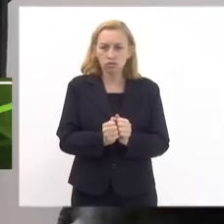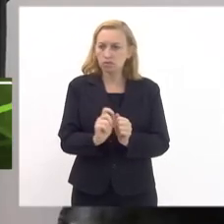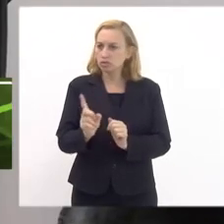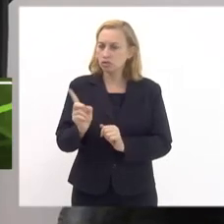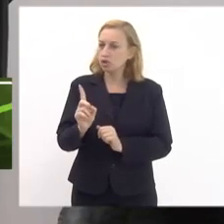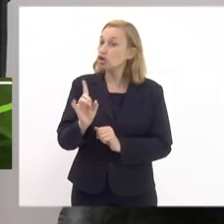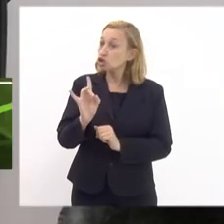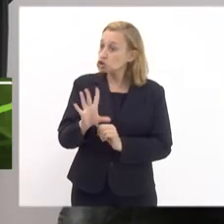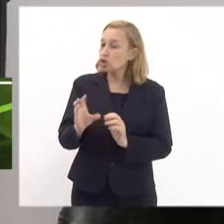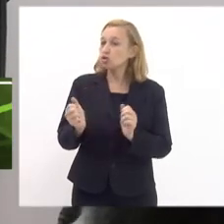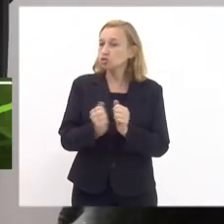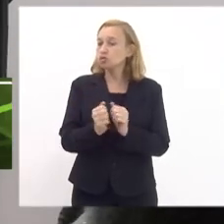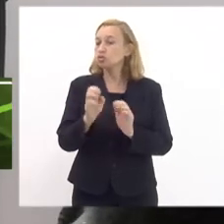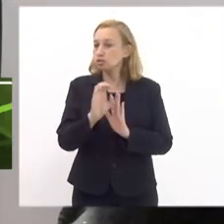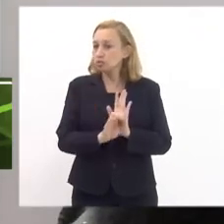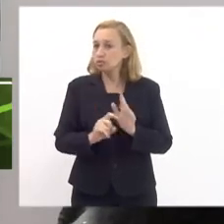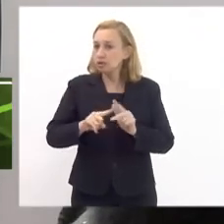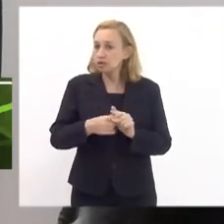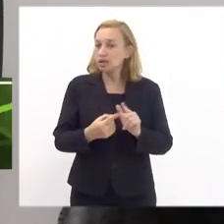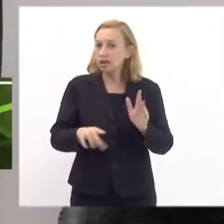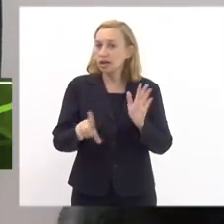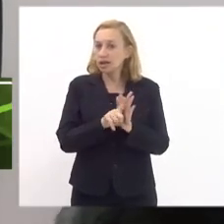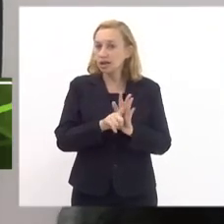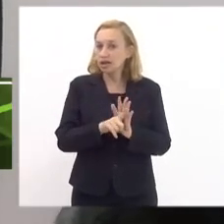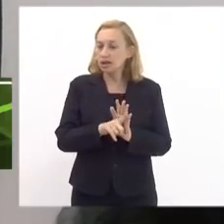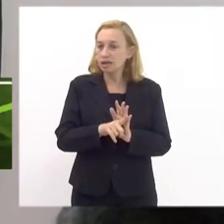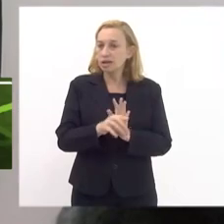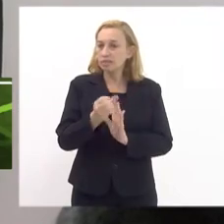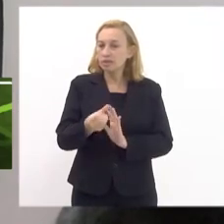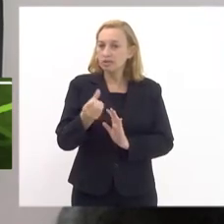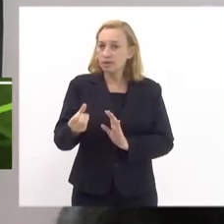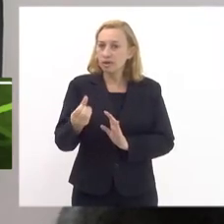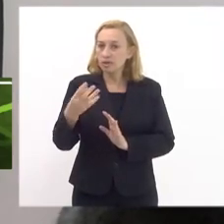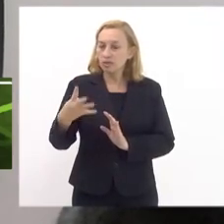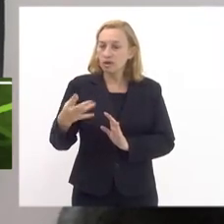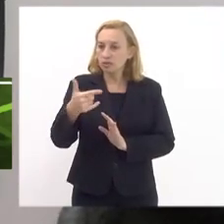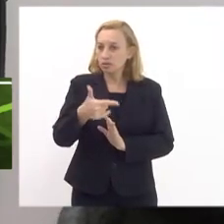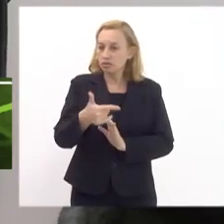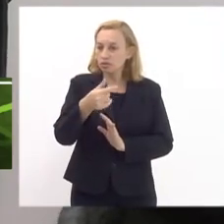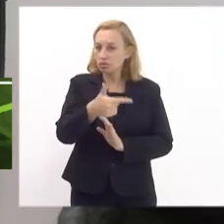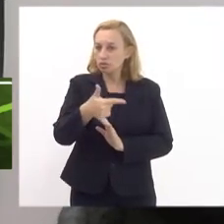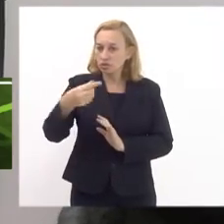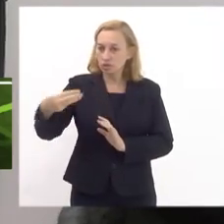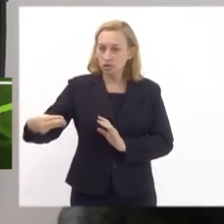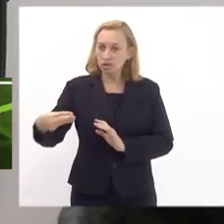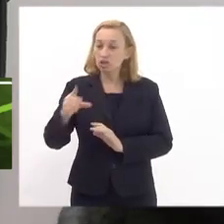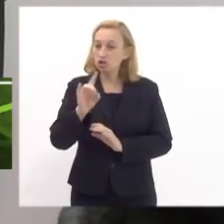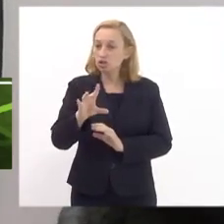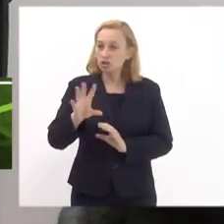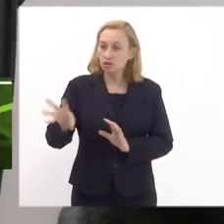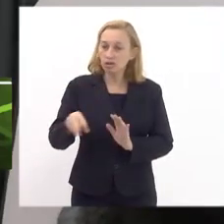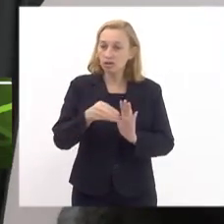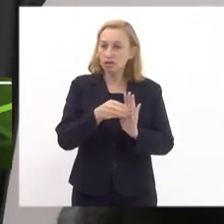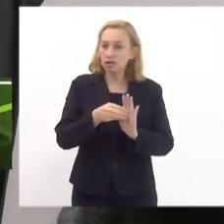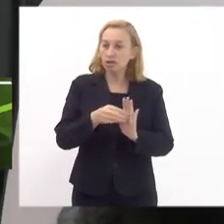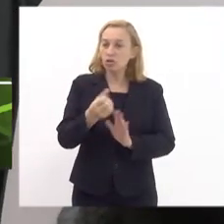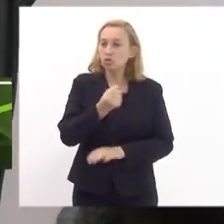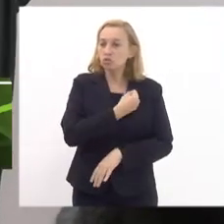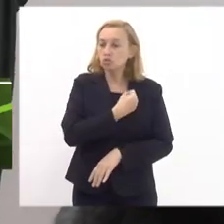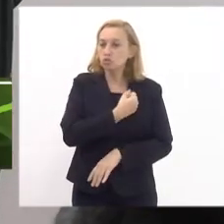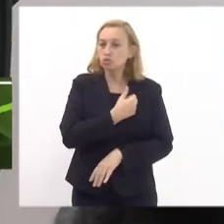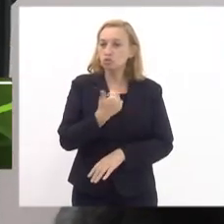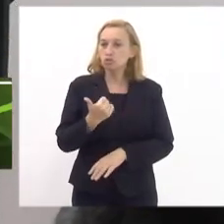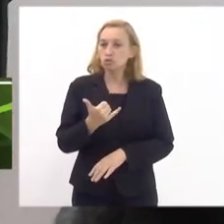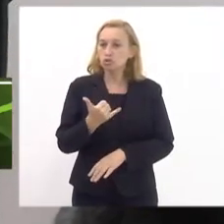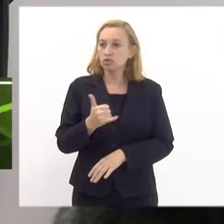Não, constitucionalidade com emenda para alterar a lei 6642 de 2013. Só vai acrescentar um número de telefone, mas é uma lei que